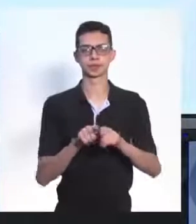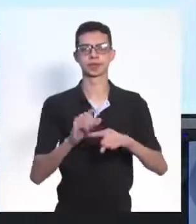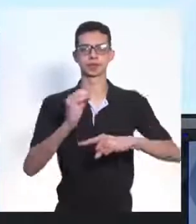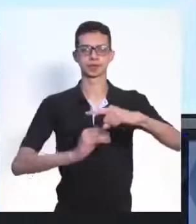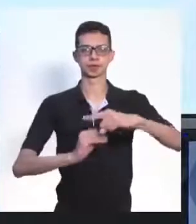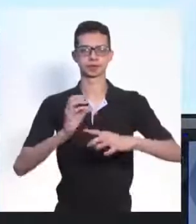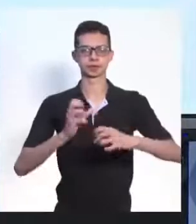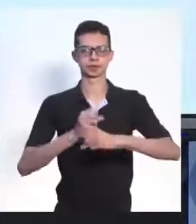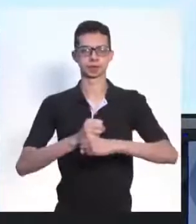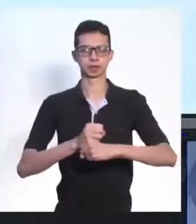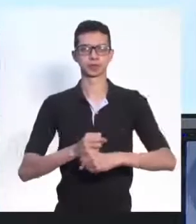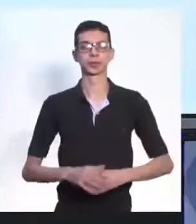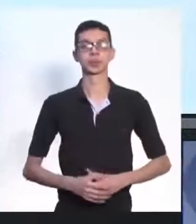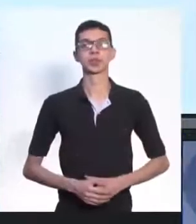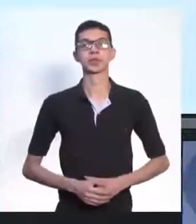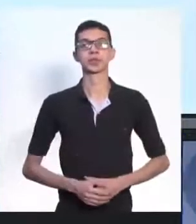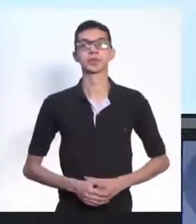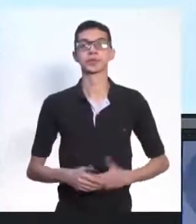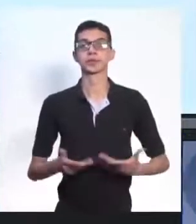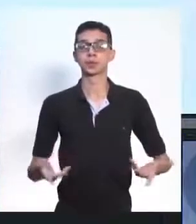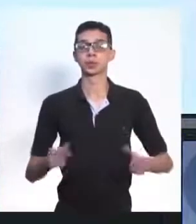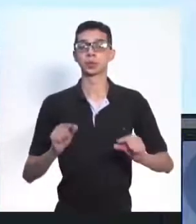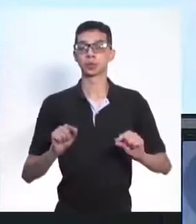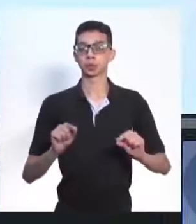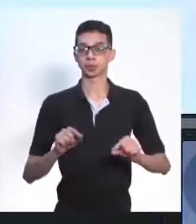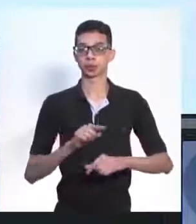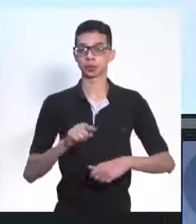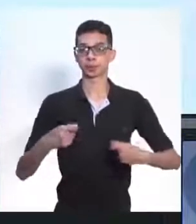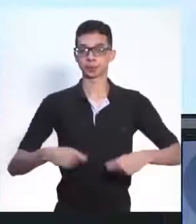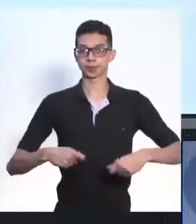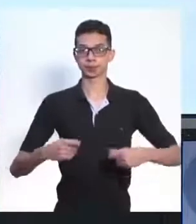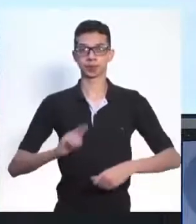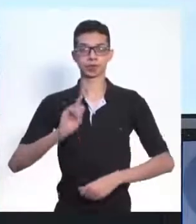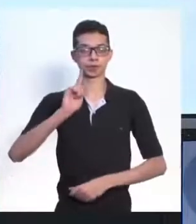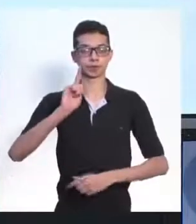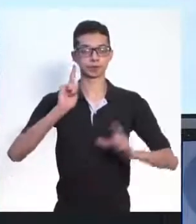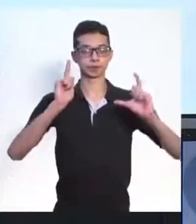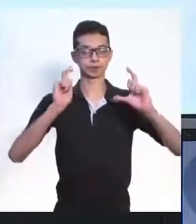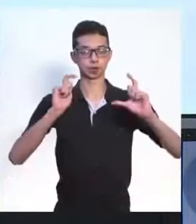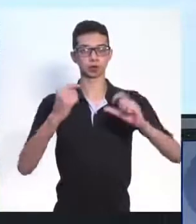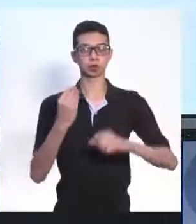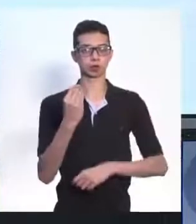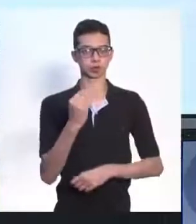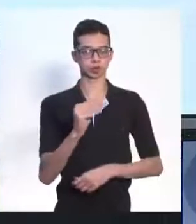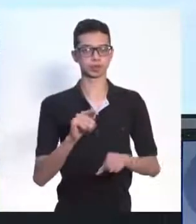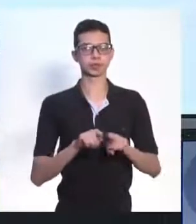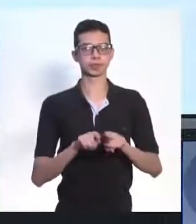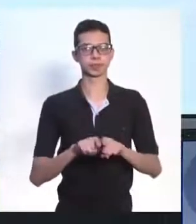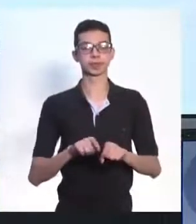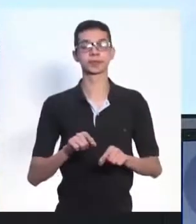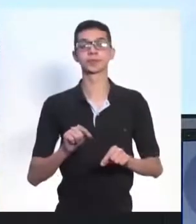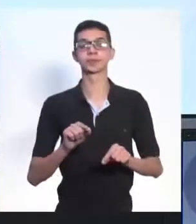frações. Então, o código que tem que ser colocado lá na foto com a missão é o